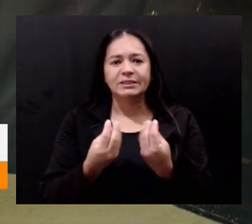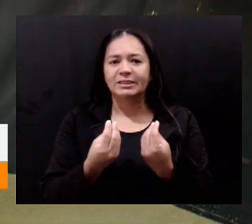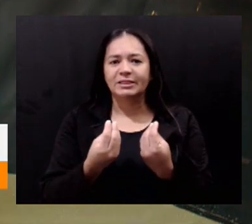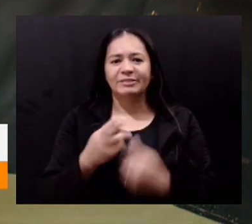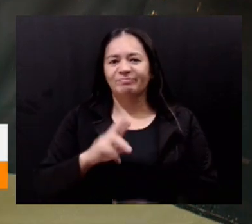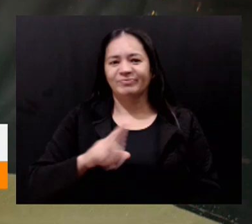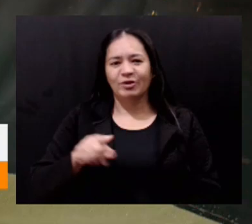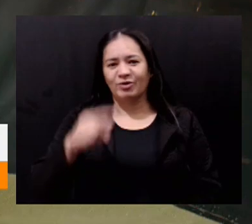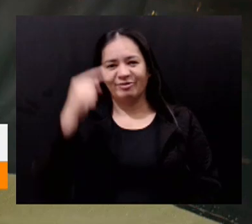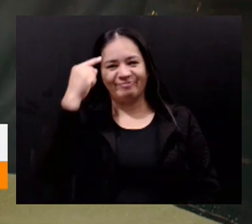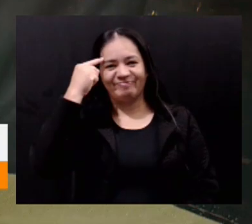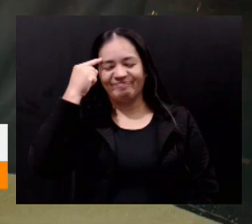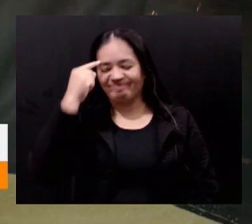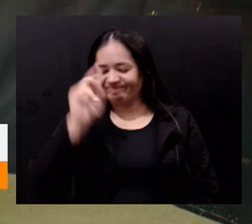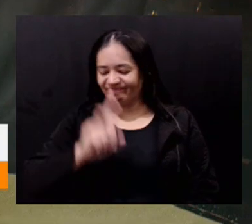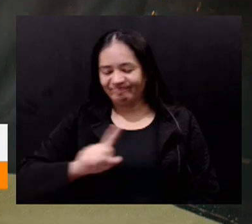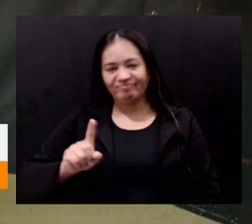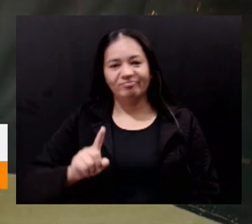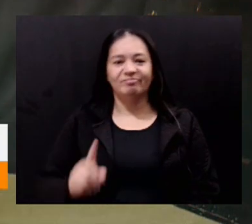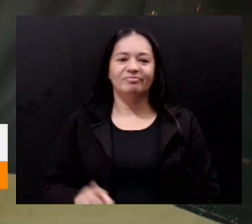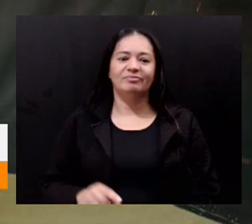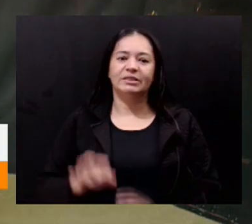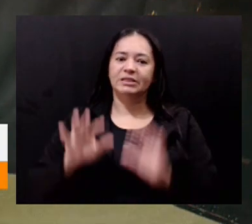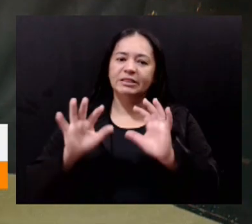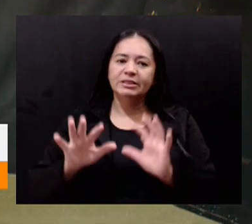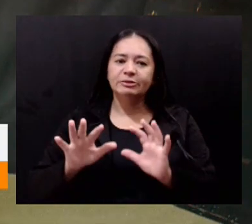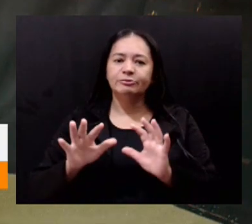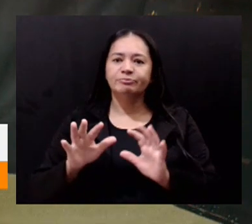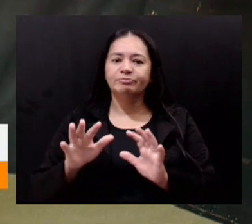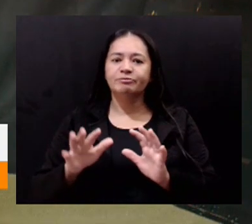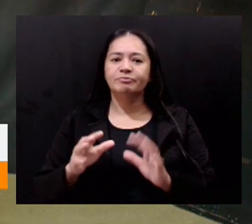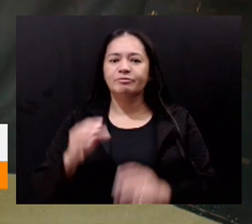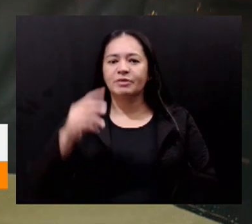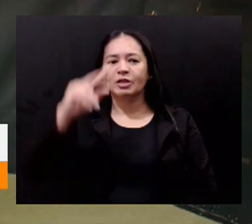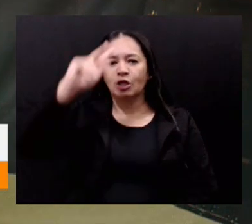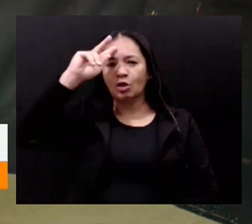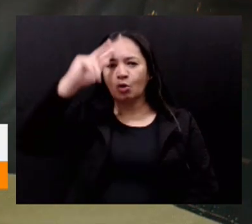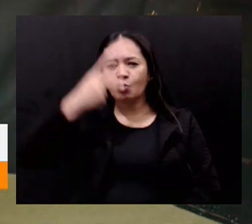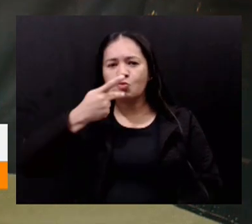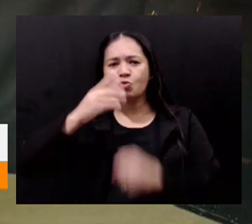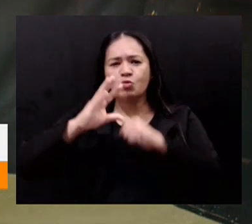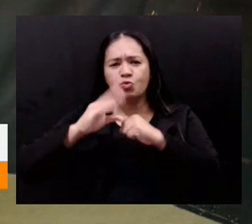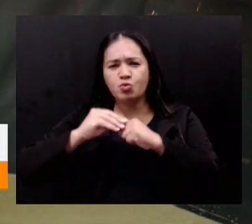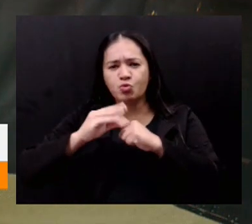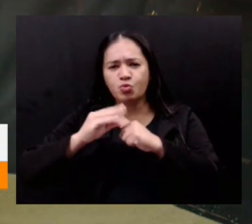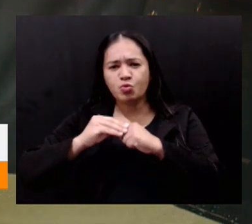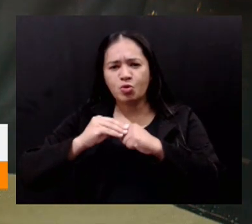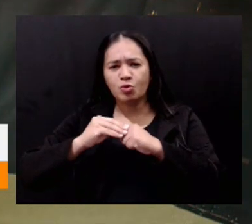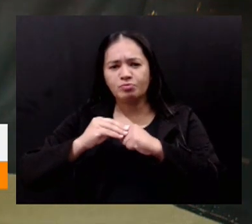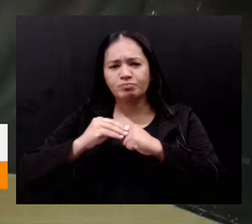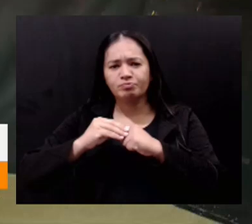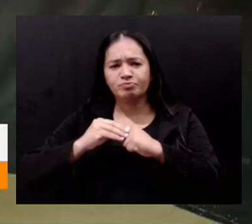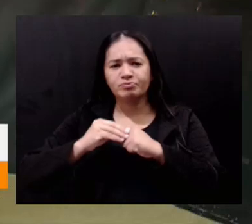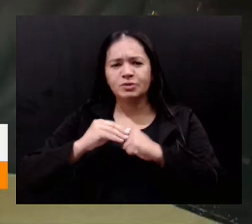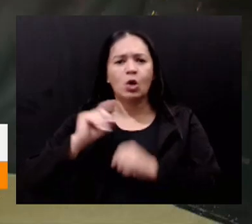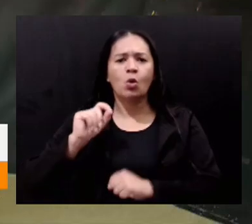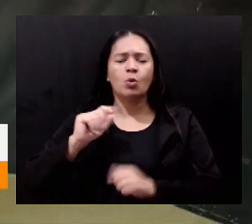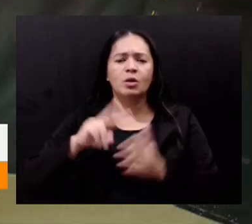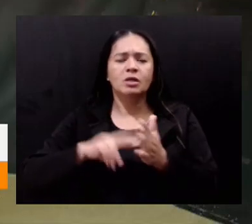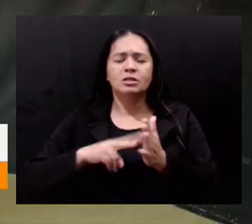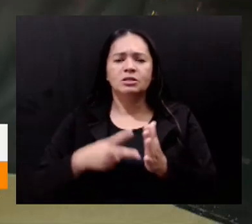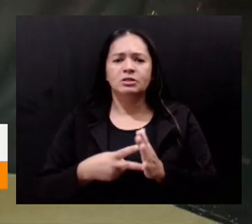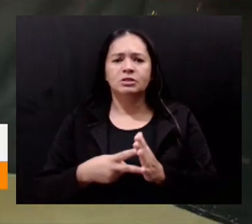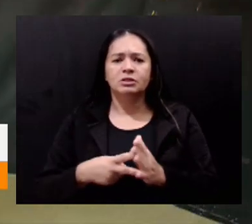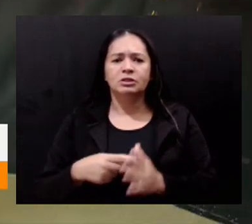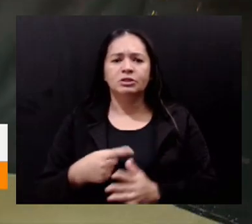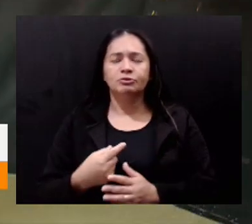né. Isso faz parte de um autoconhecimento? Isso o que que é, né, a gente qual que é o que